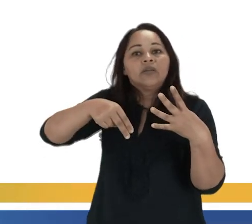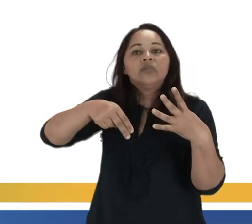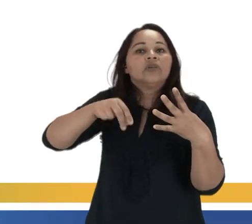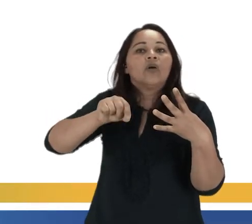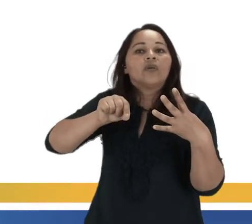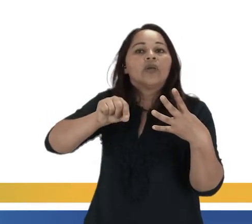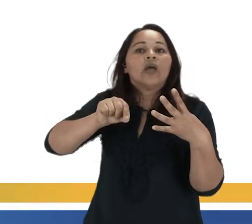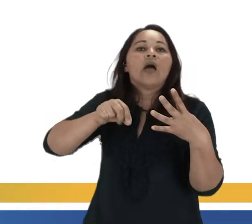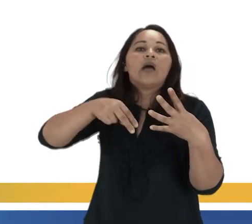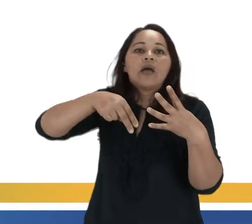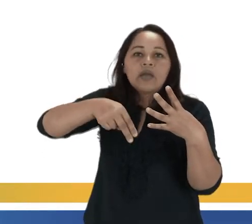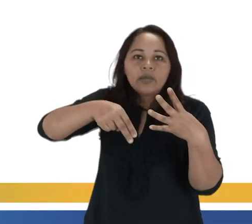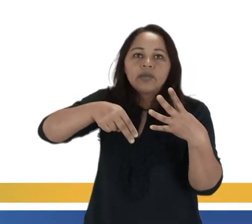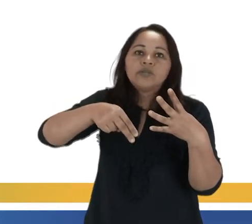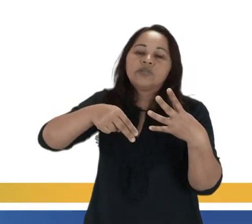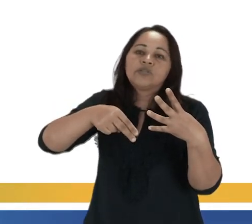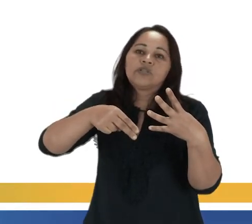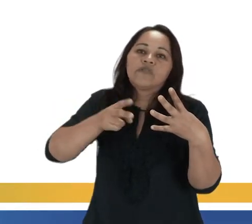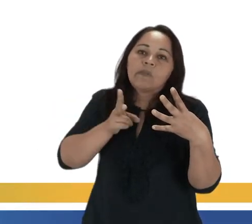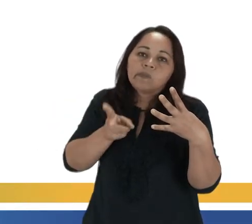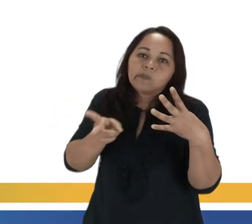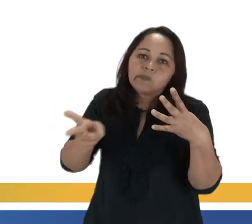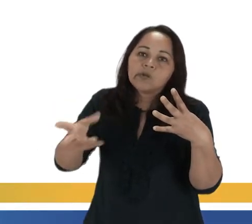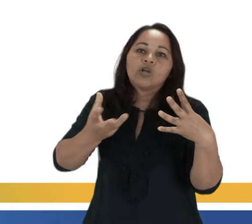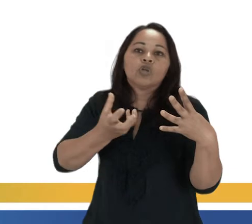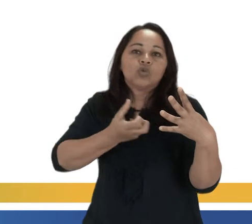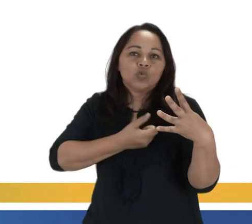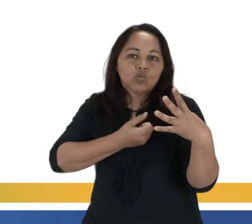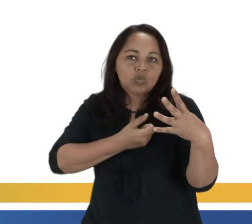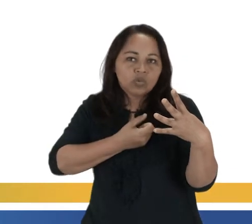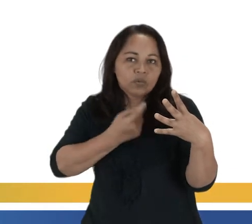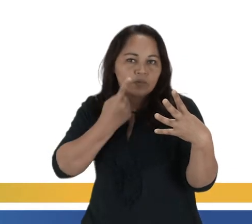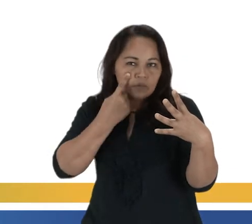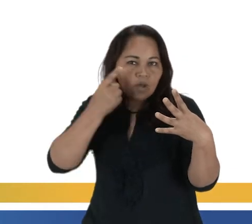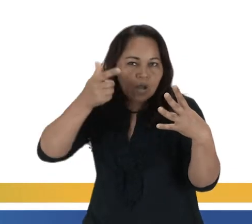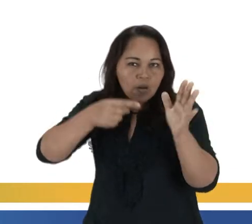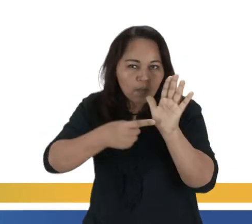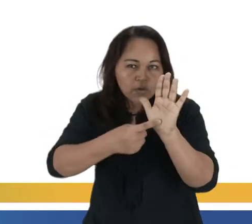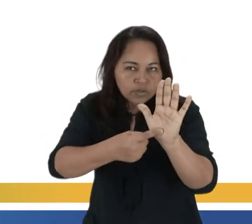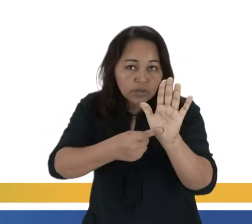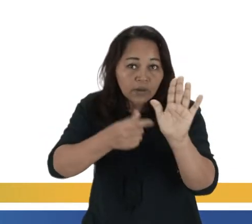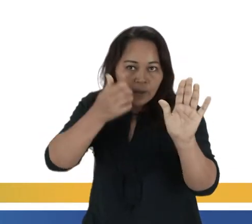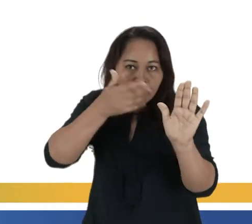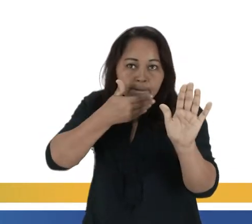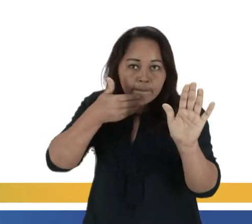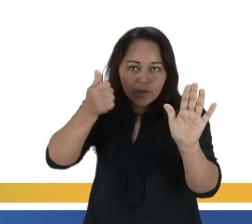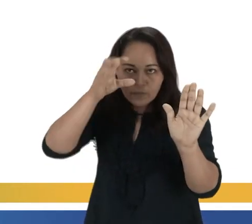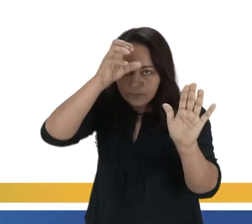vai representar a posição dos termos na nossa sequência.